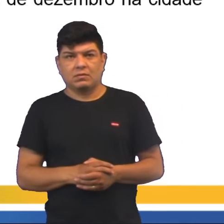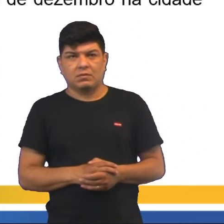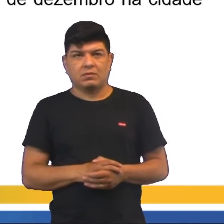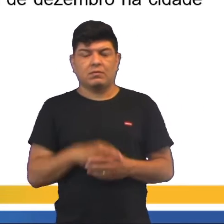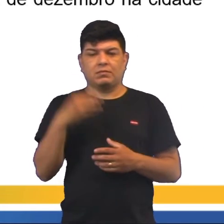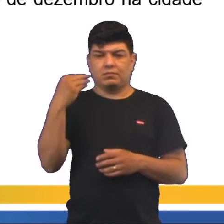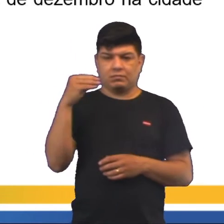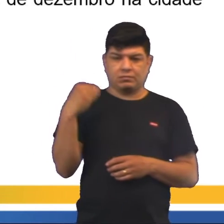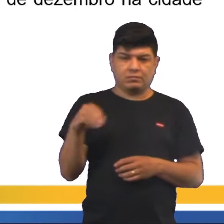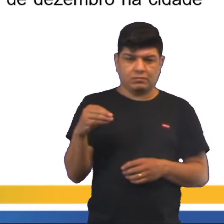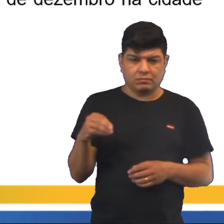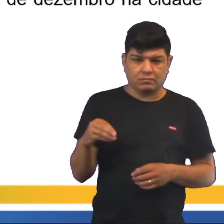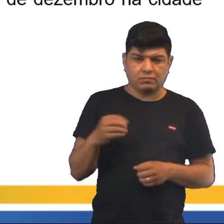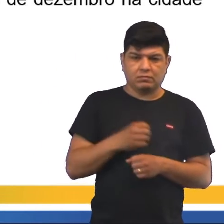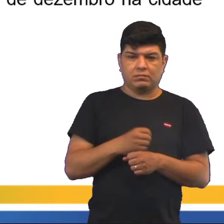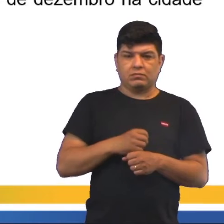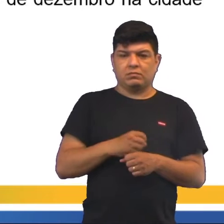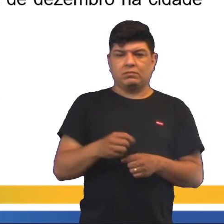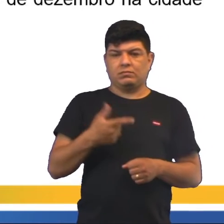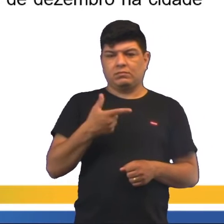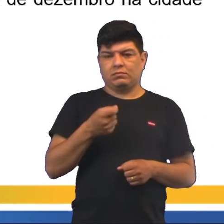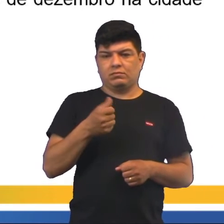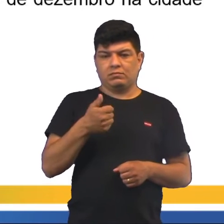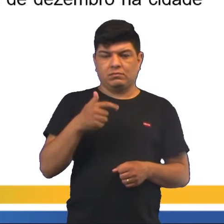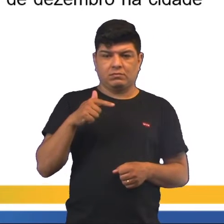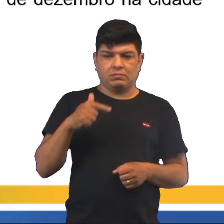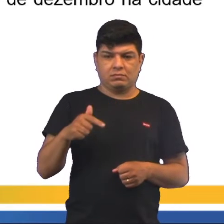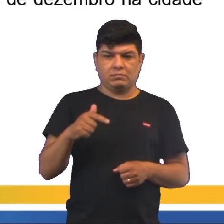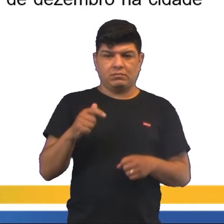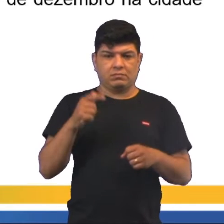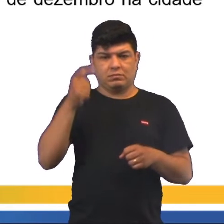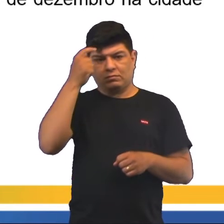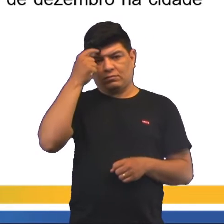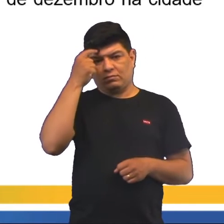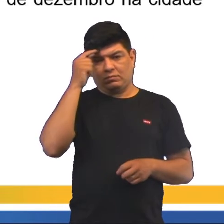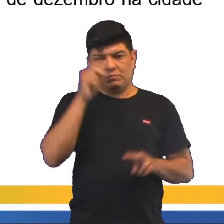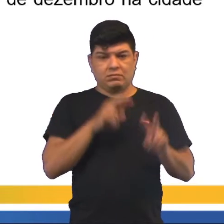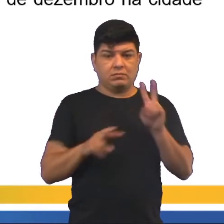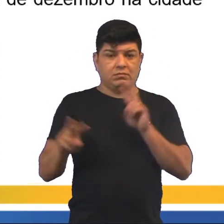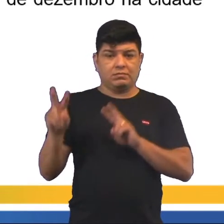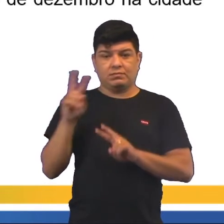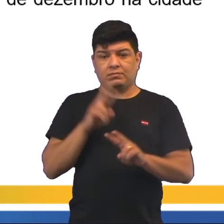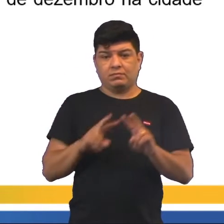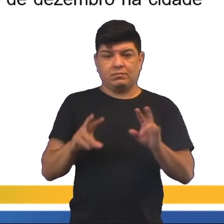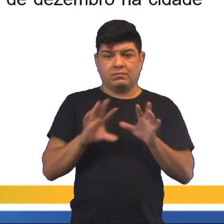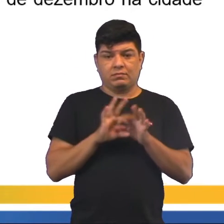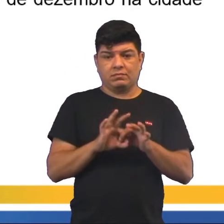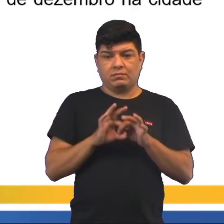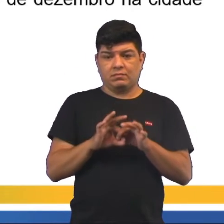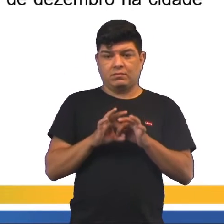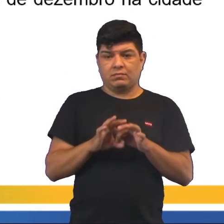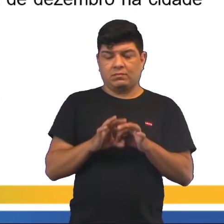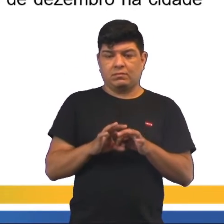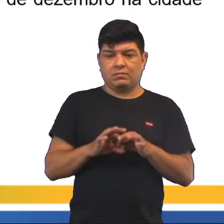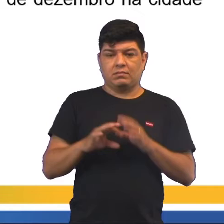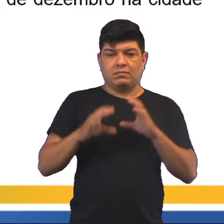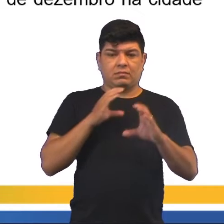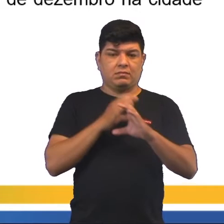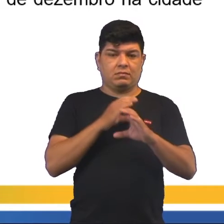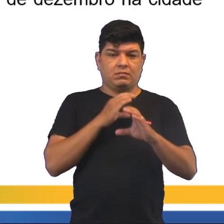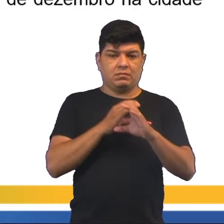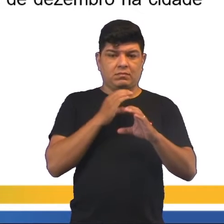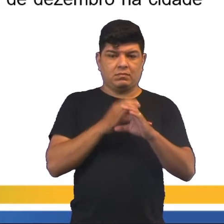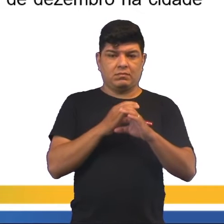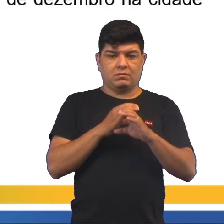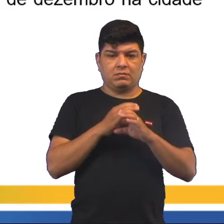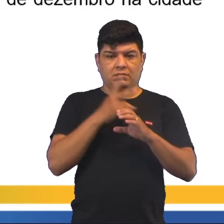foi publicada, né, ano de 2017, pensarmos em algum produto visual vinculado a uma comunicação